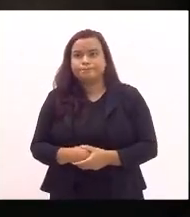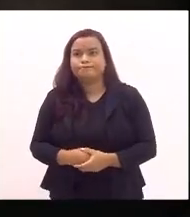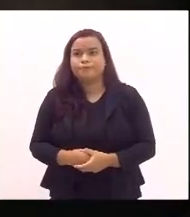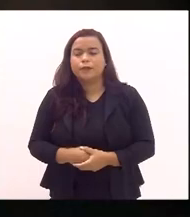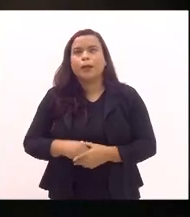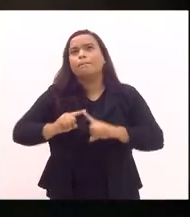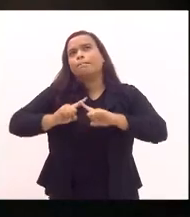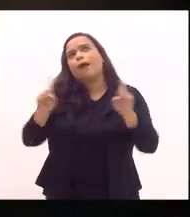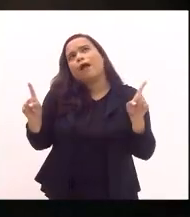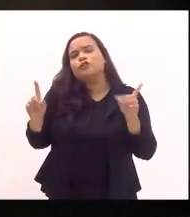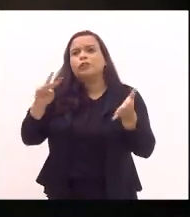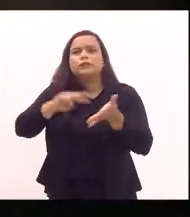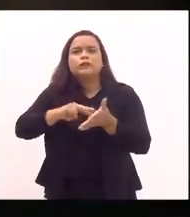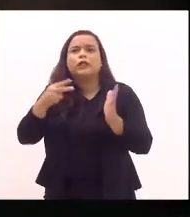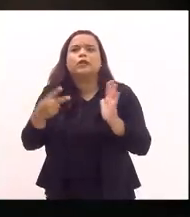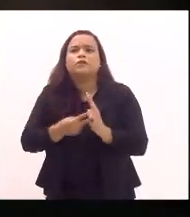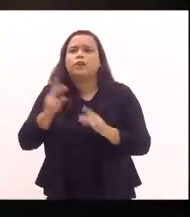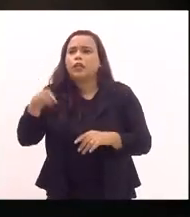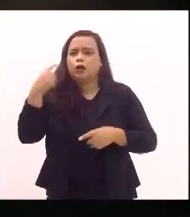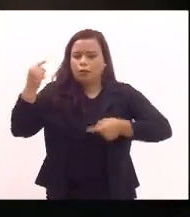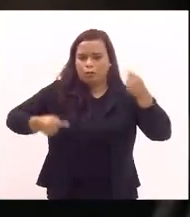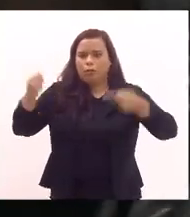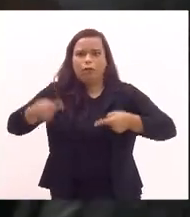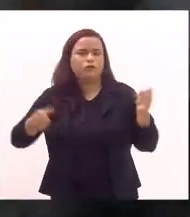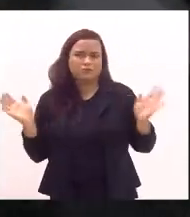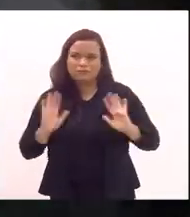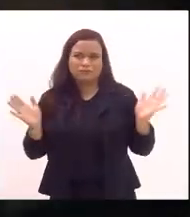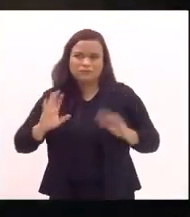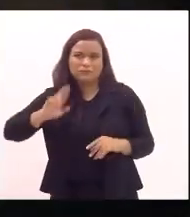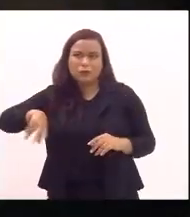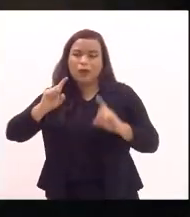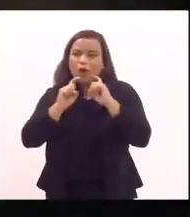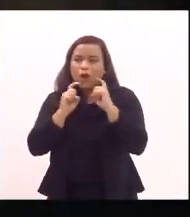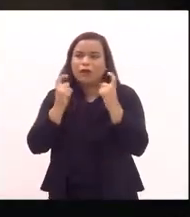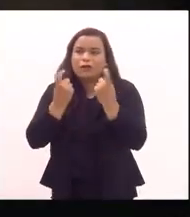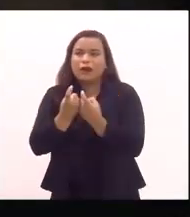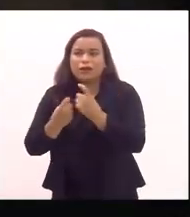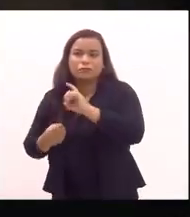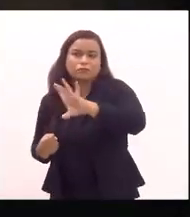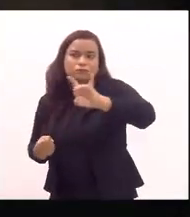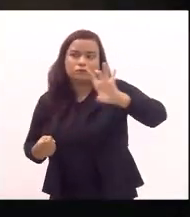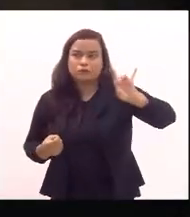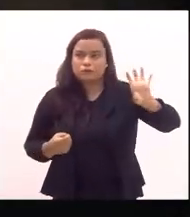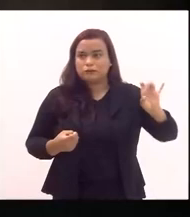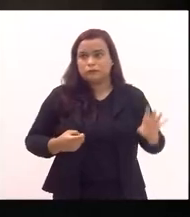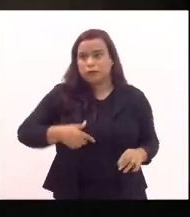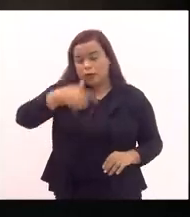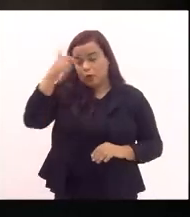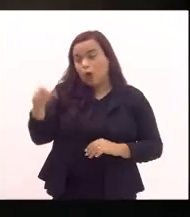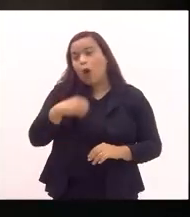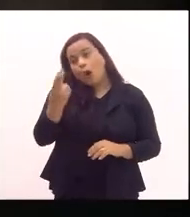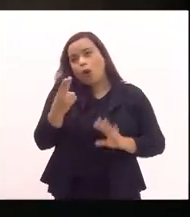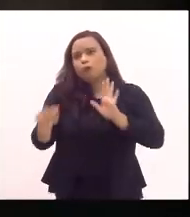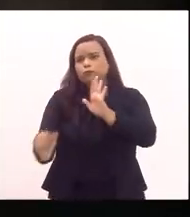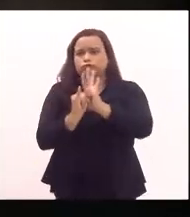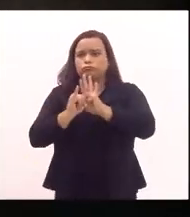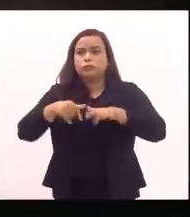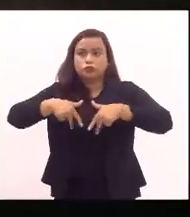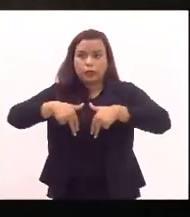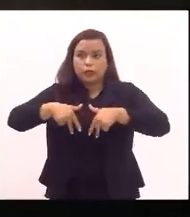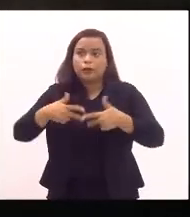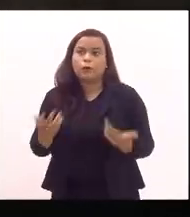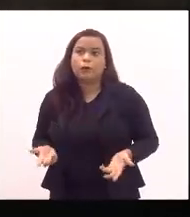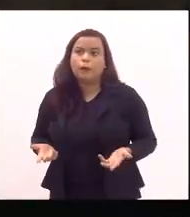a gente a gente não tá aqui discutindo orientação sexual e identidade de gênero a gente tá